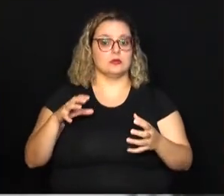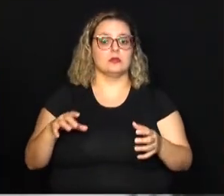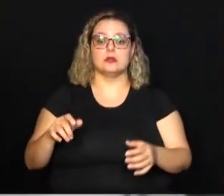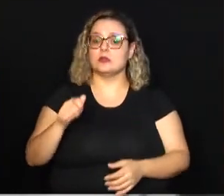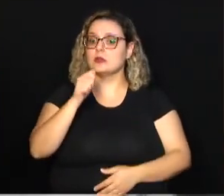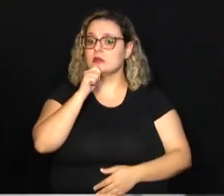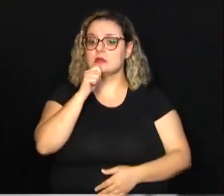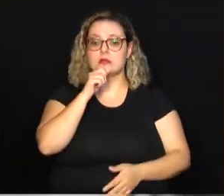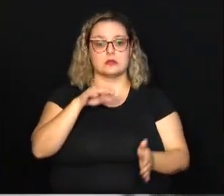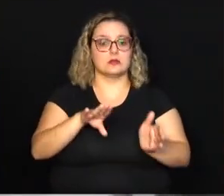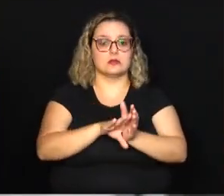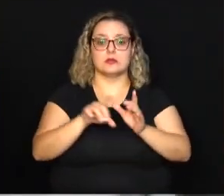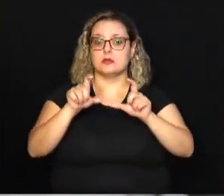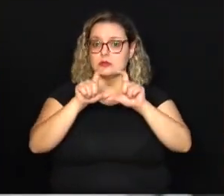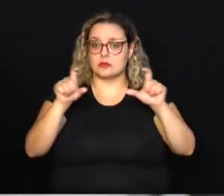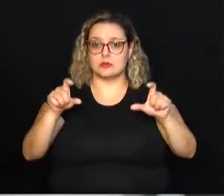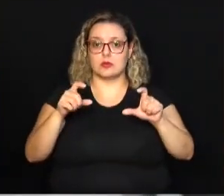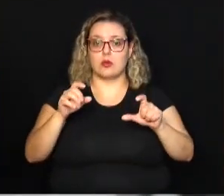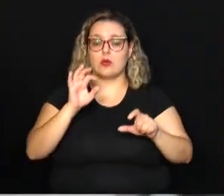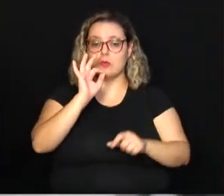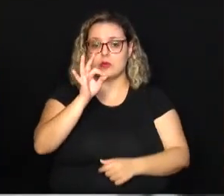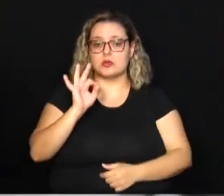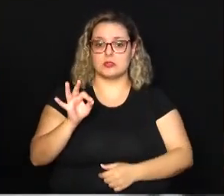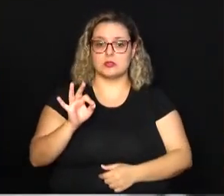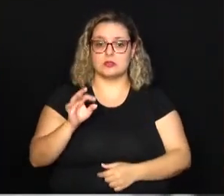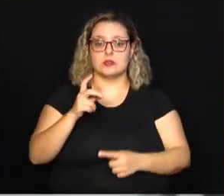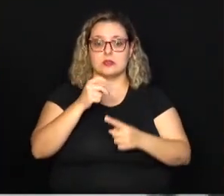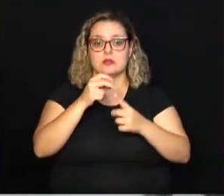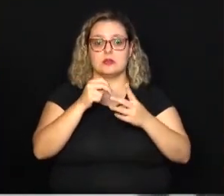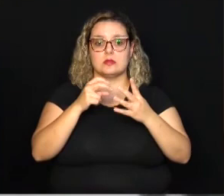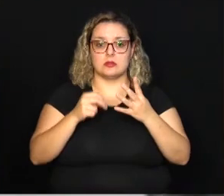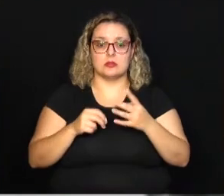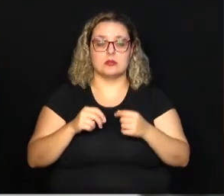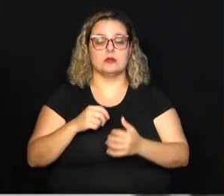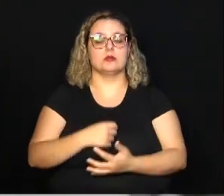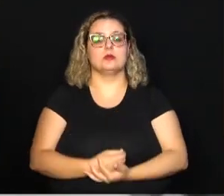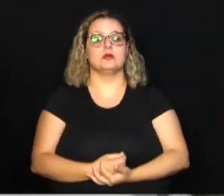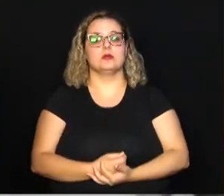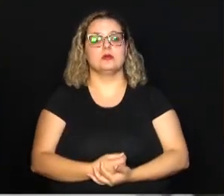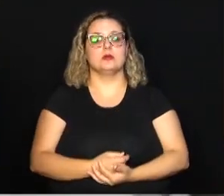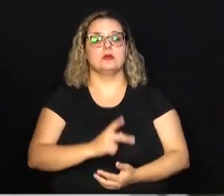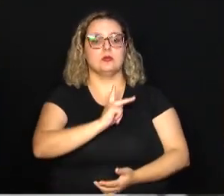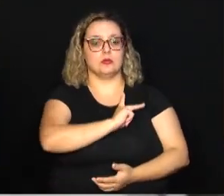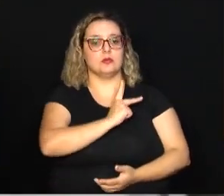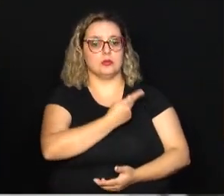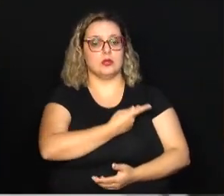a um patamar adequado de vacinação, se o doutor Sérgio, o presidente Paulo,